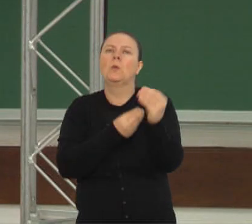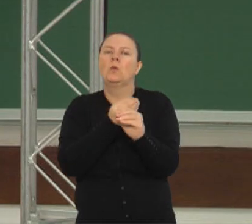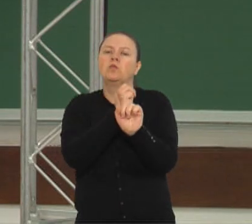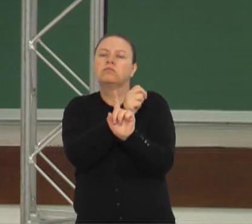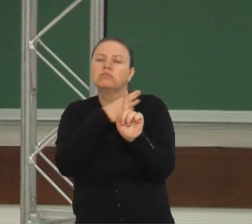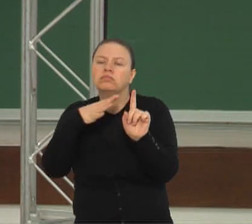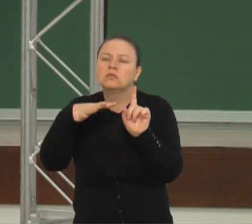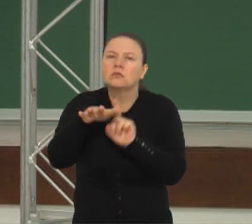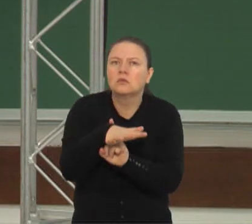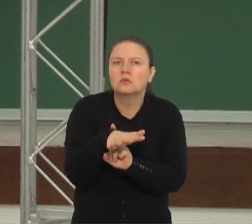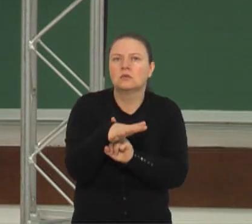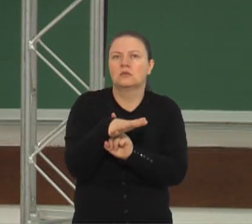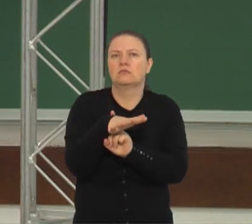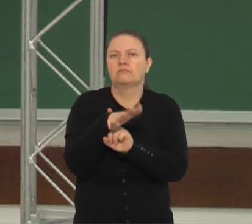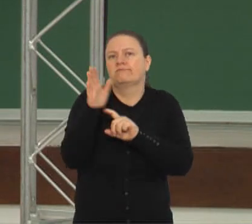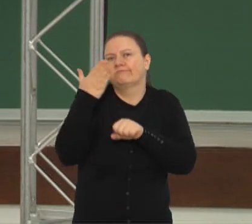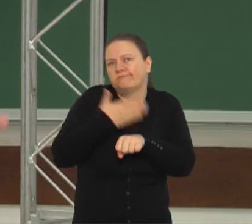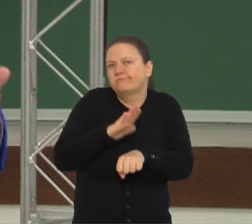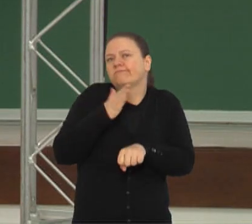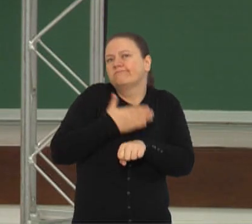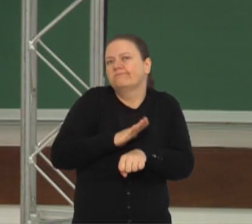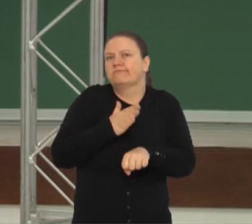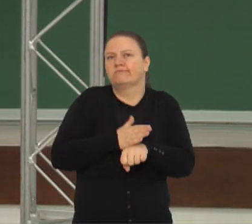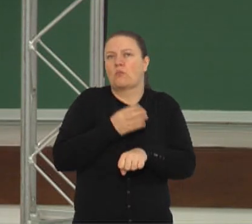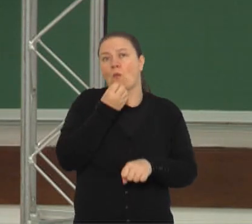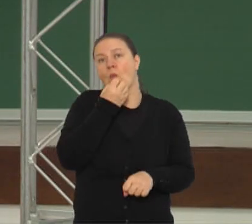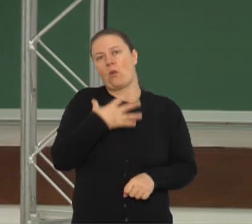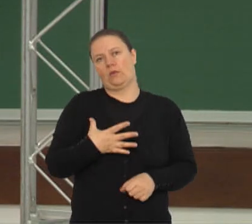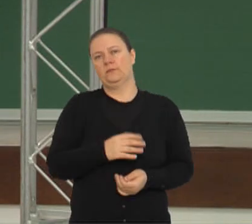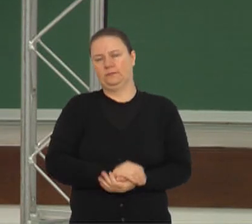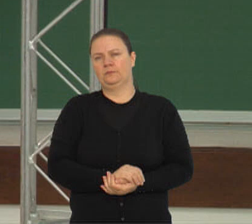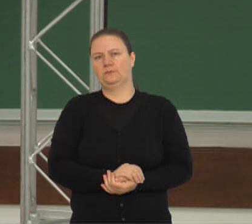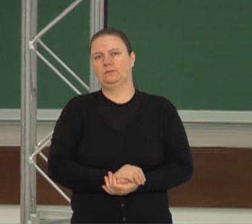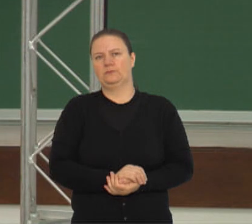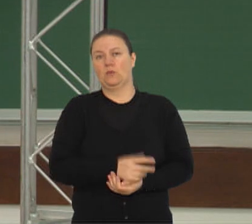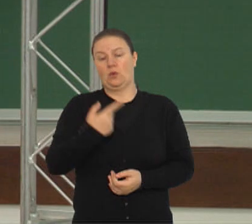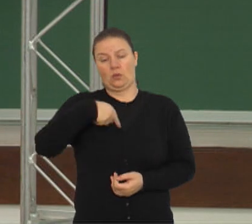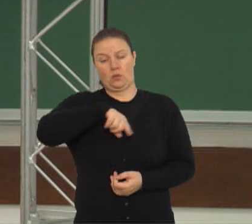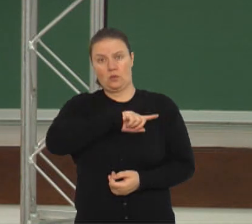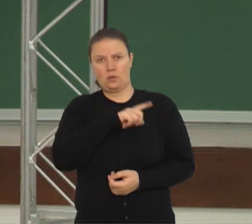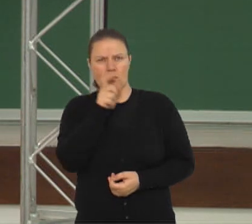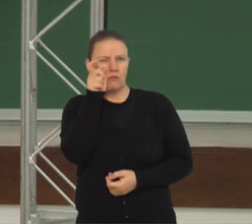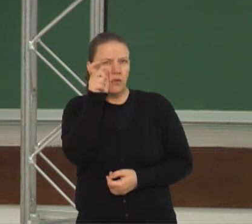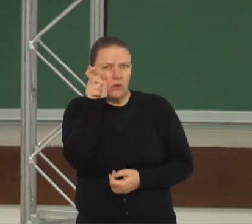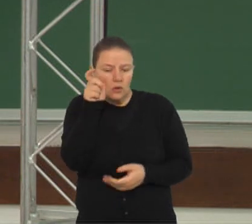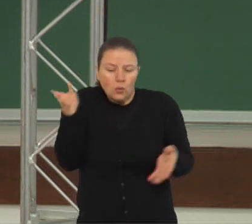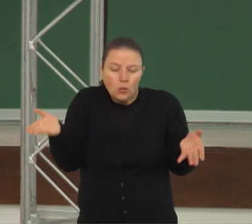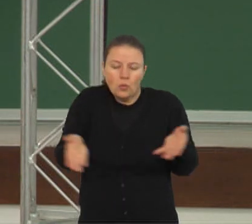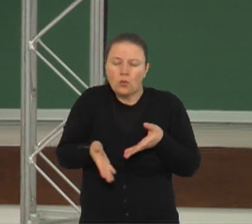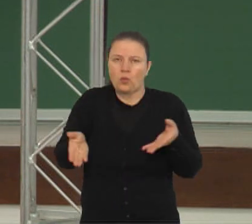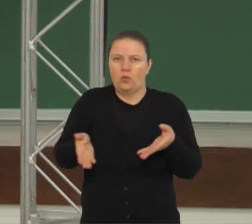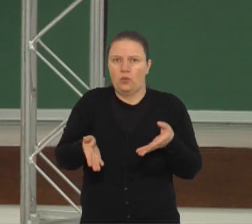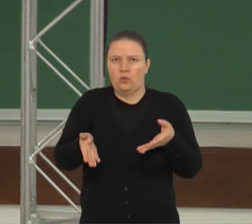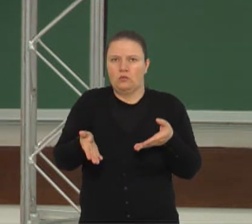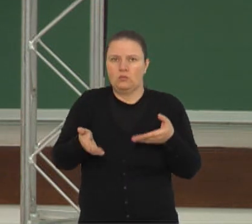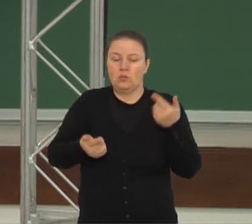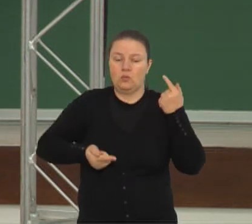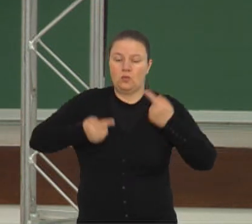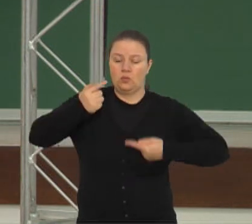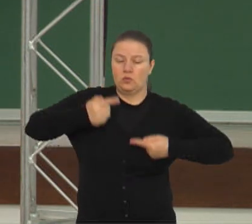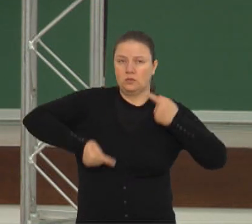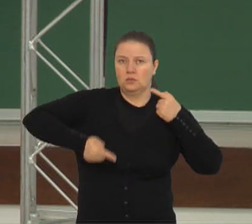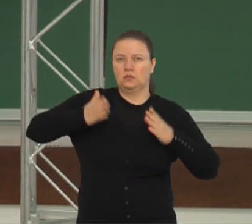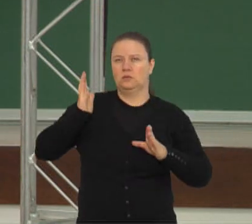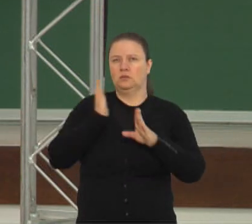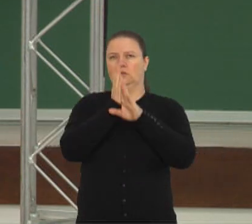sociedade a praticar o bem, mesmo que hoje vejamos que a política não é bem isso. E a produtiva, através da arte,